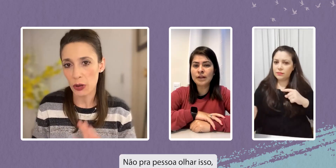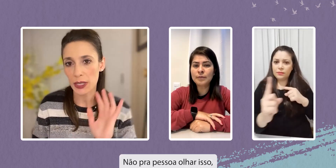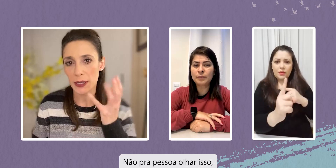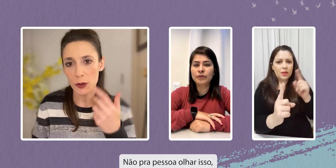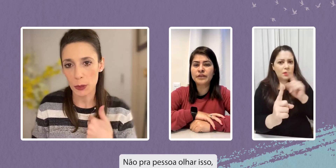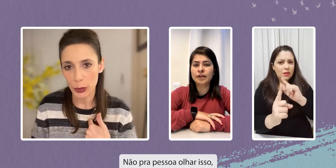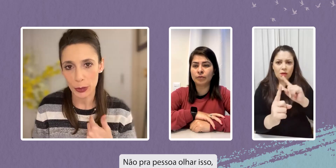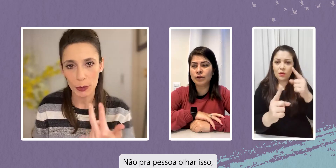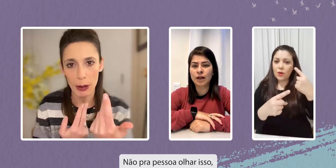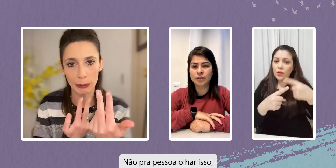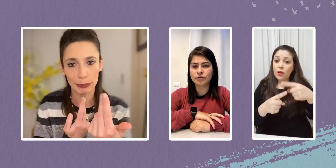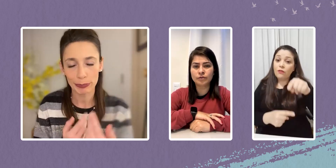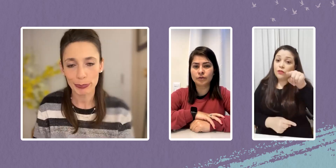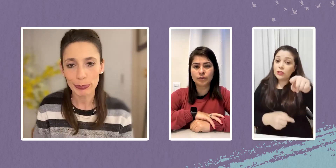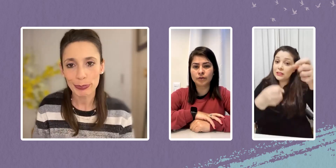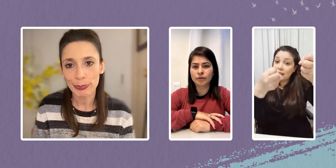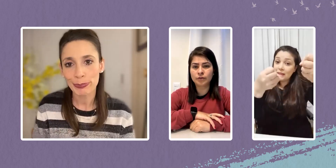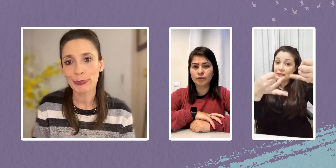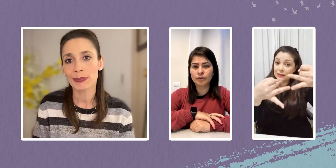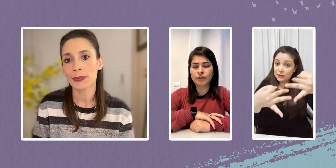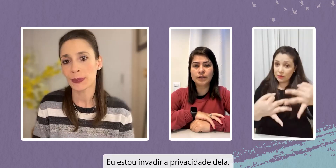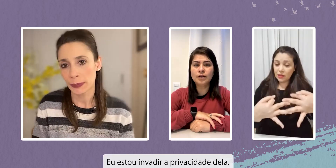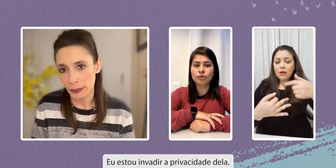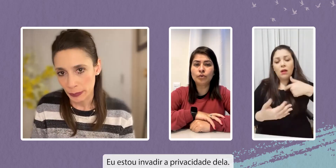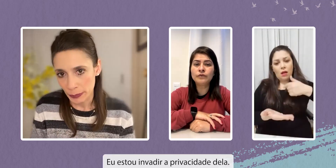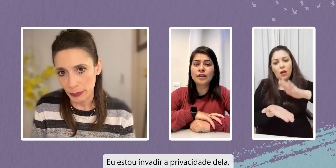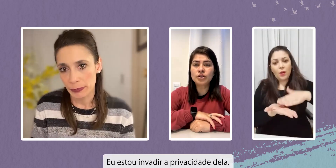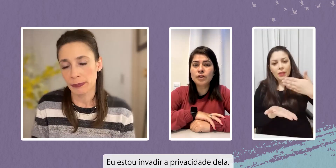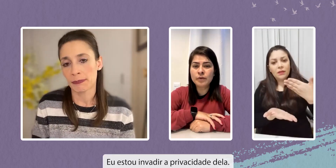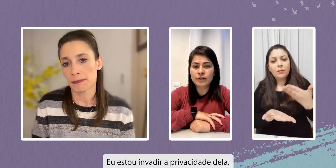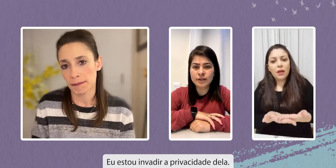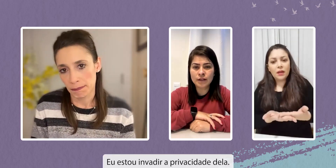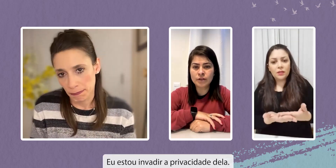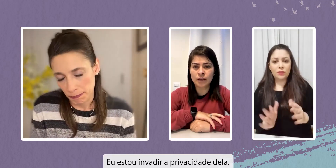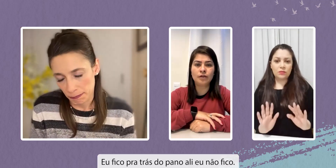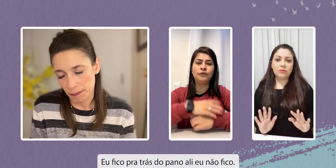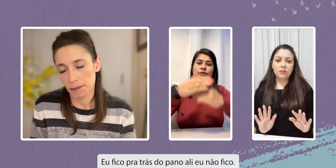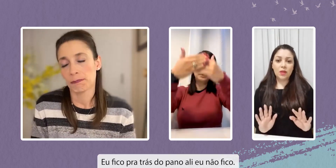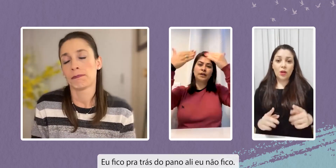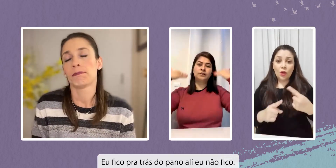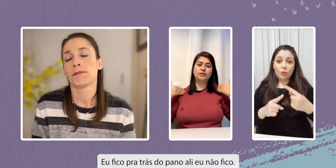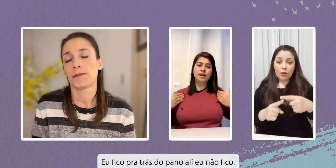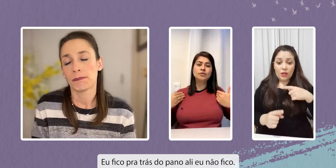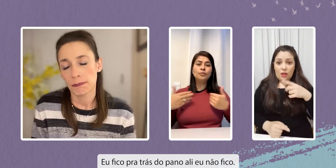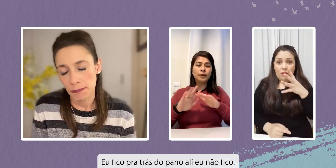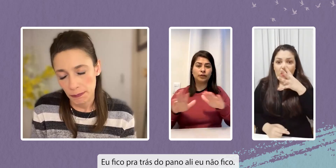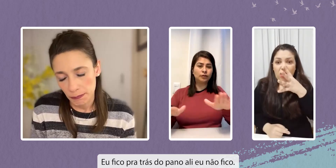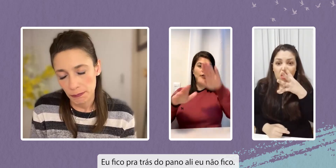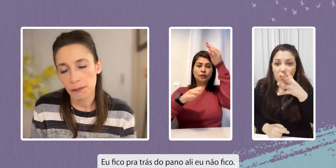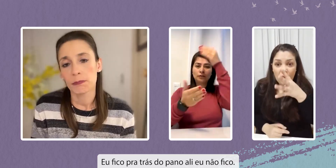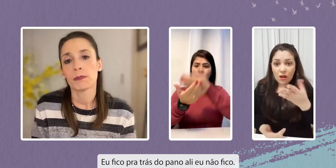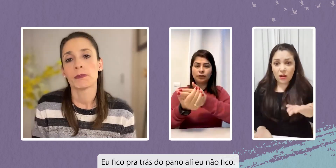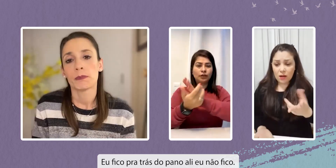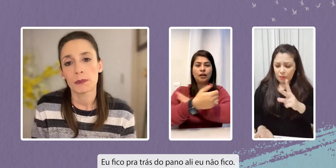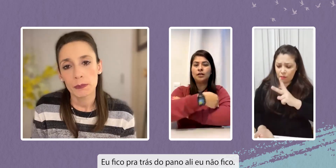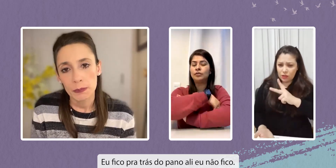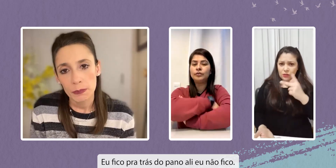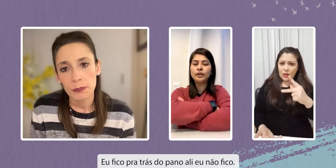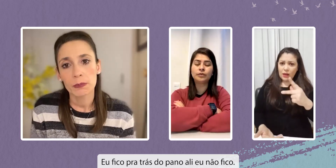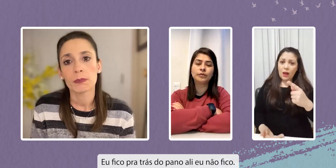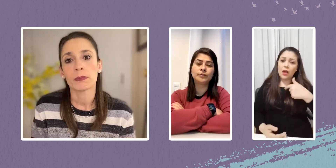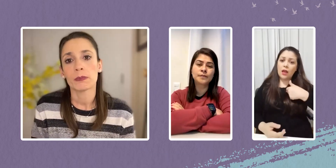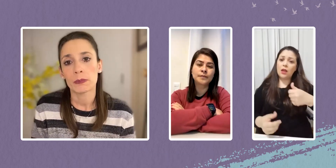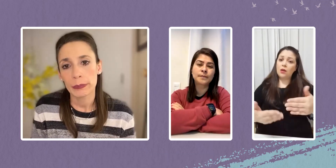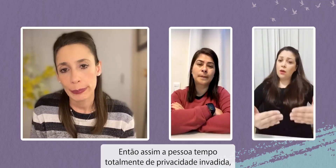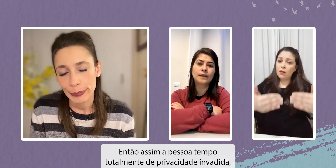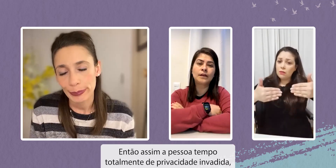Não Já é da aconteceu. olhar isso. Falei, não, eu tô invadindo a privacidade dela. Eu fico para trás do pano. Ali eu não